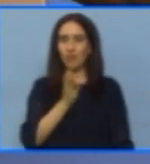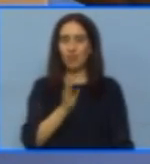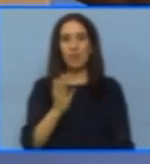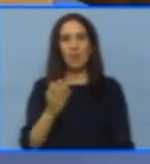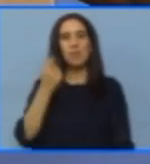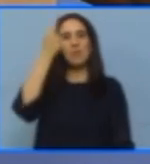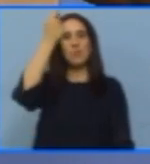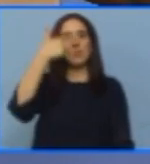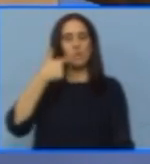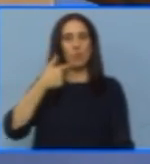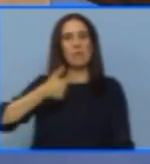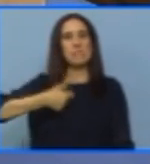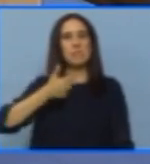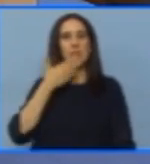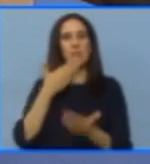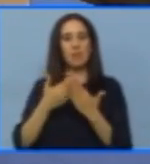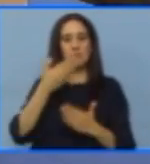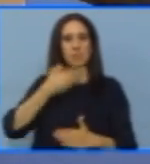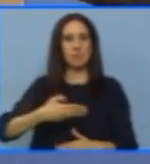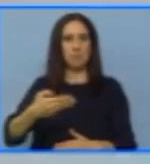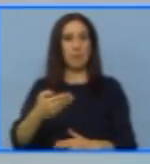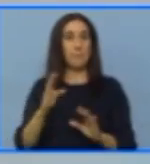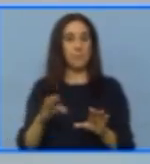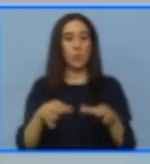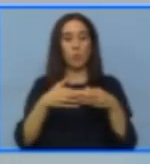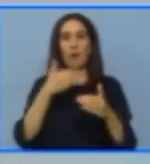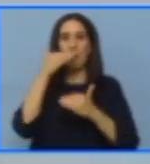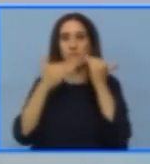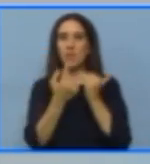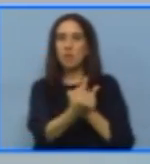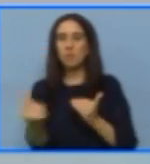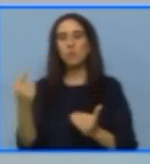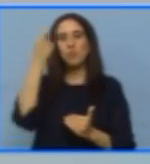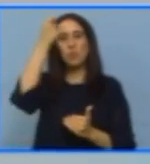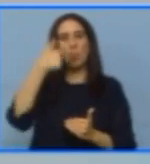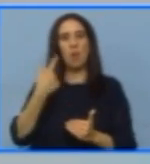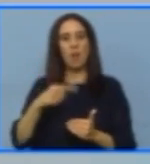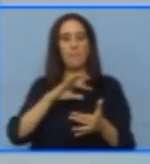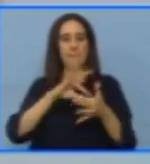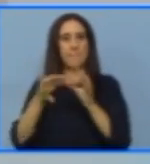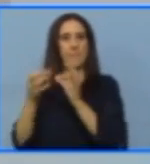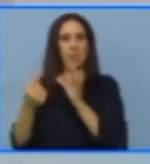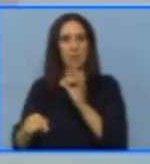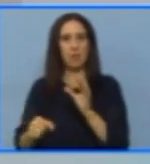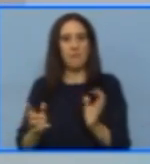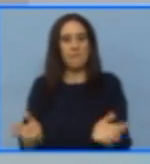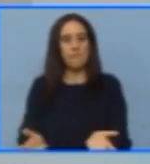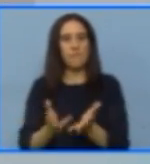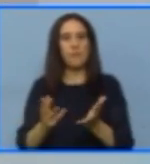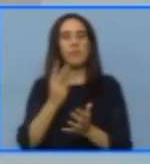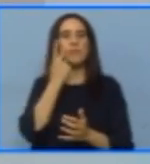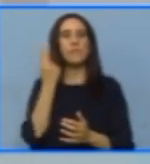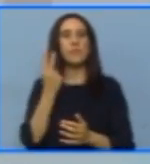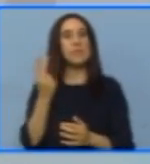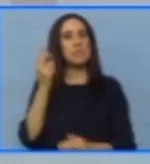de fundo aquela semana. Portanto, cada grupo etário tem uma história, tem um fio condutor que vai levá-los a viver